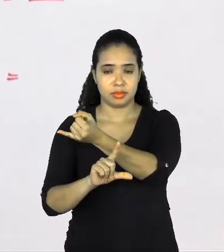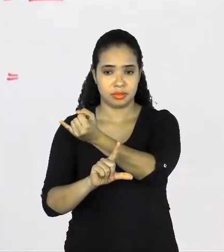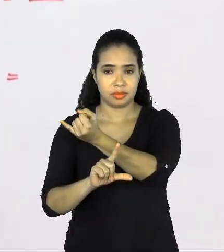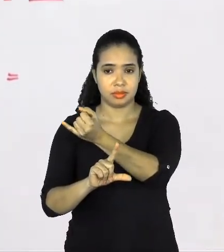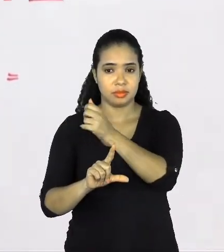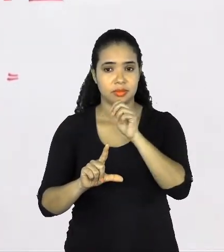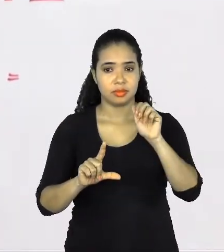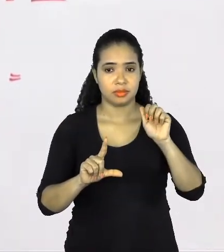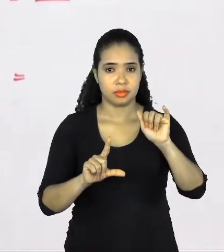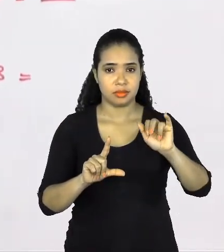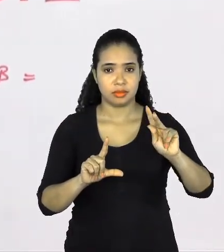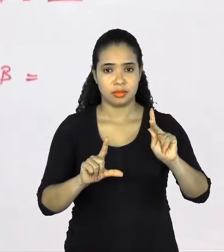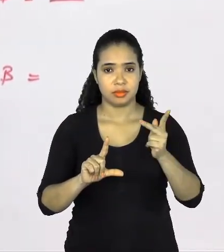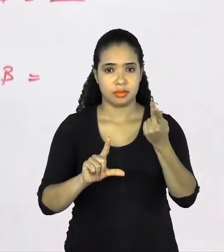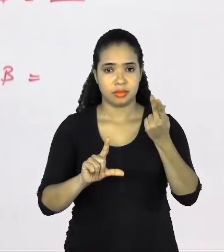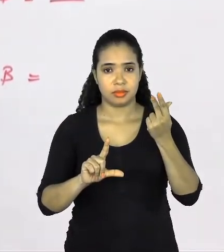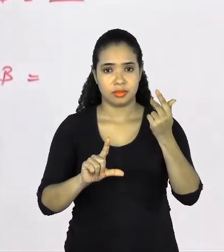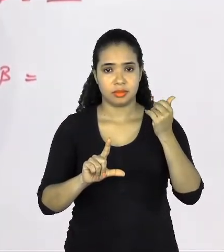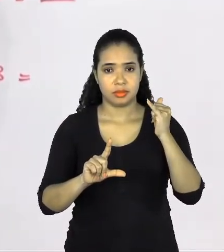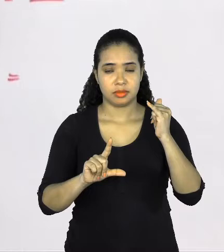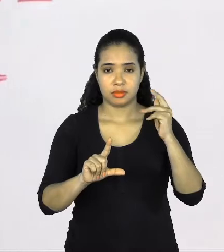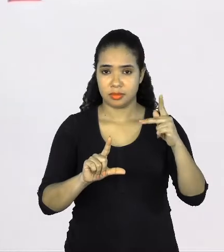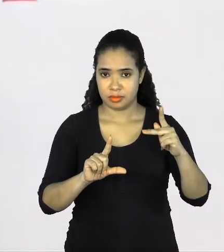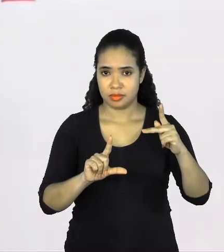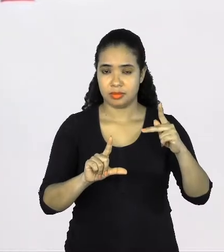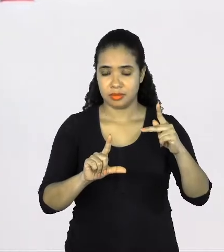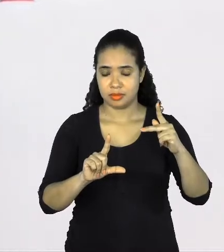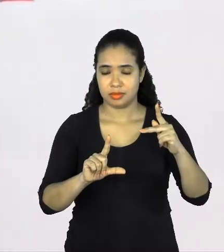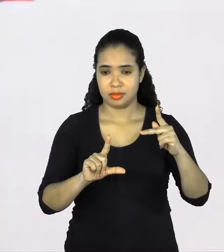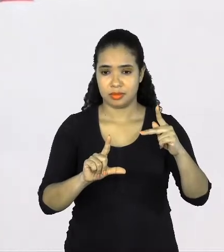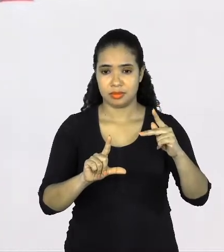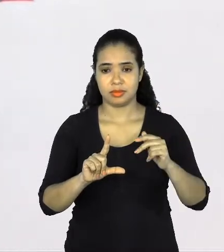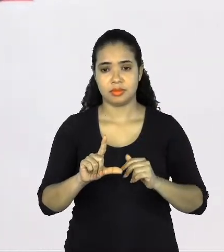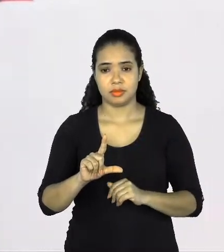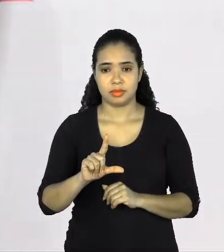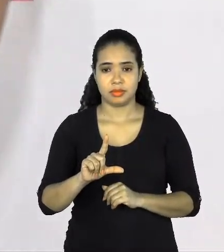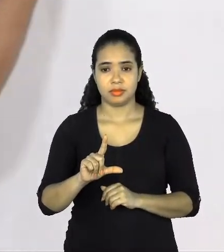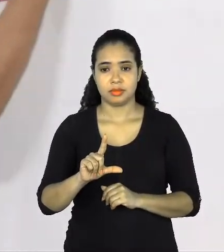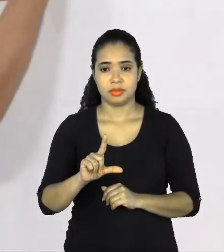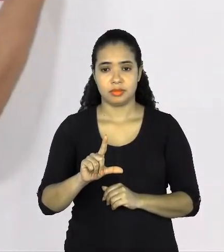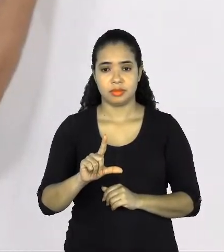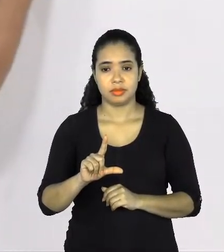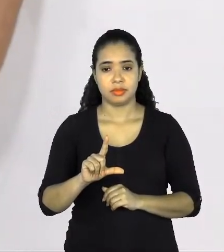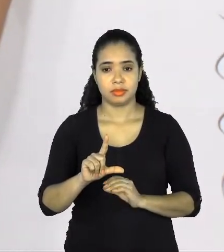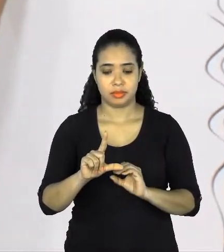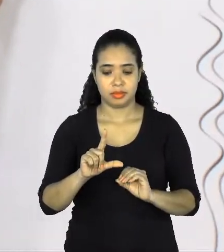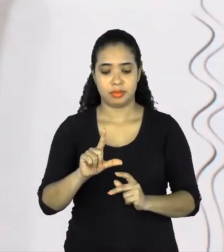esse continua sendo a hipotenusa. Então, seno, cateto oposto sobre hipotenusa.